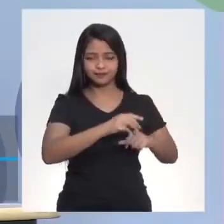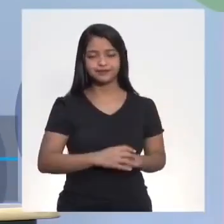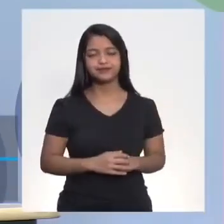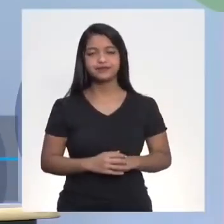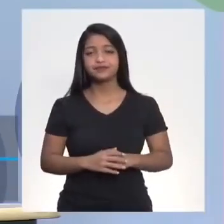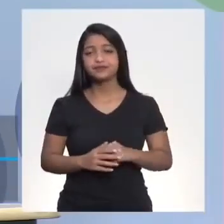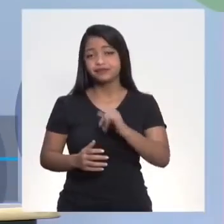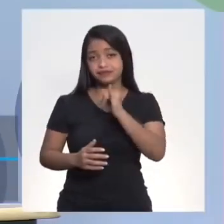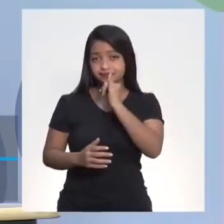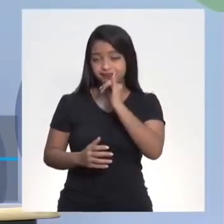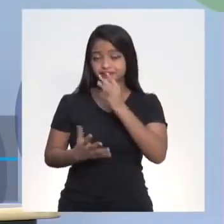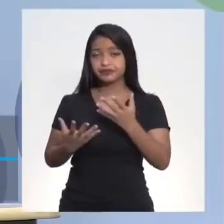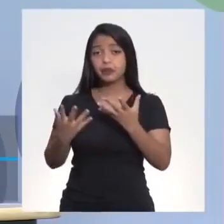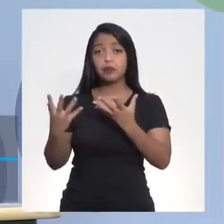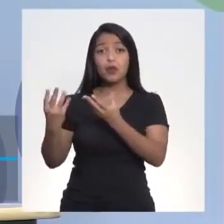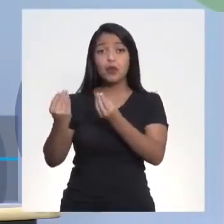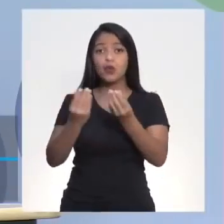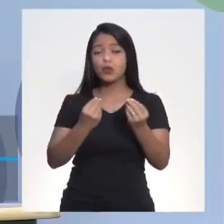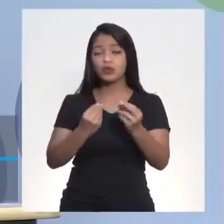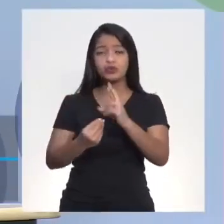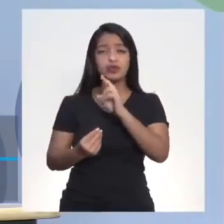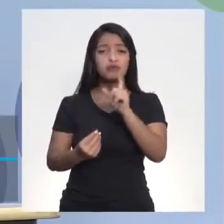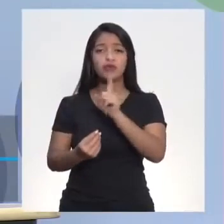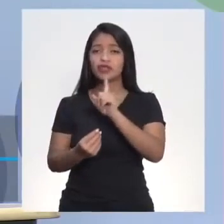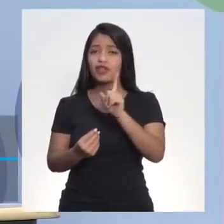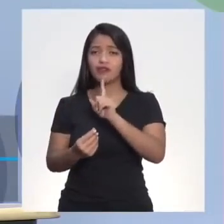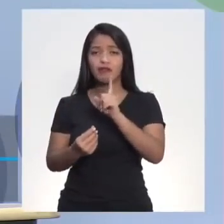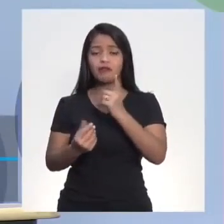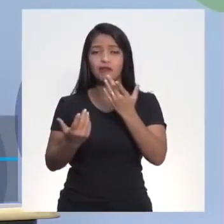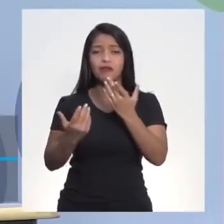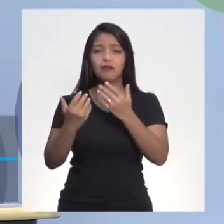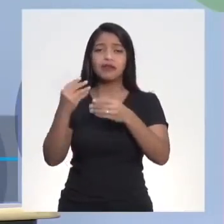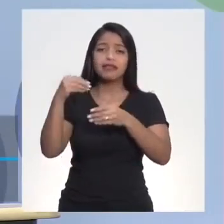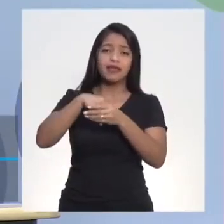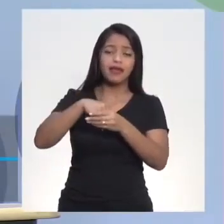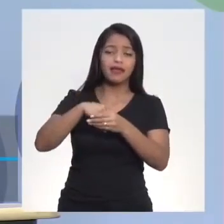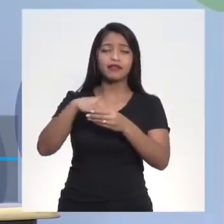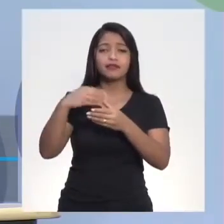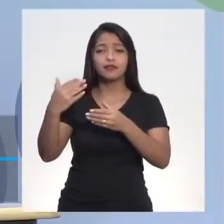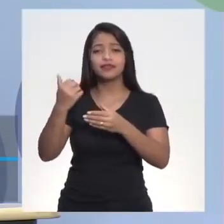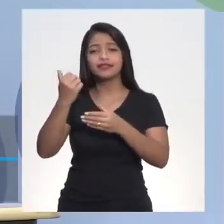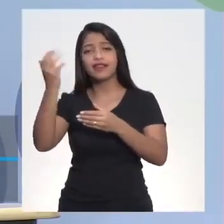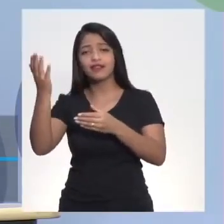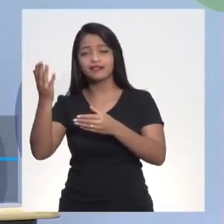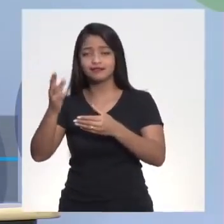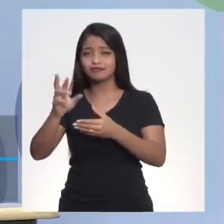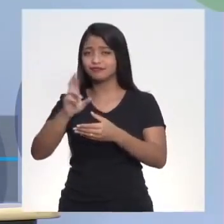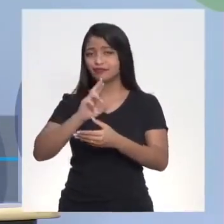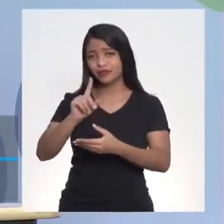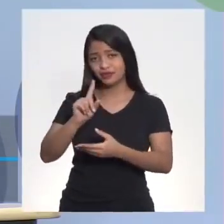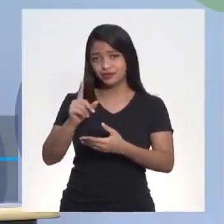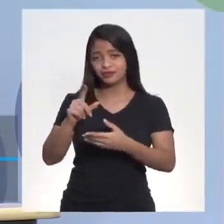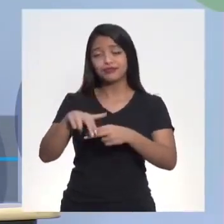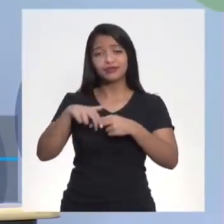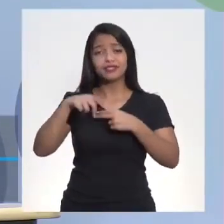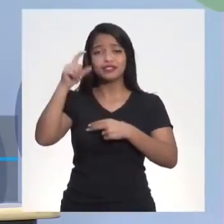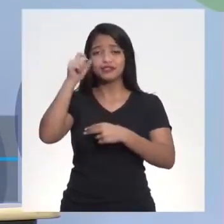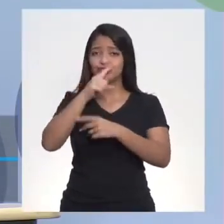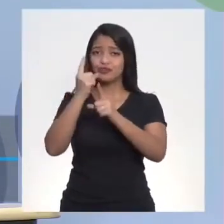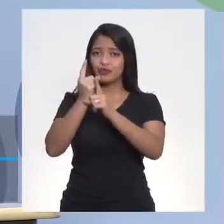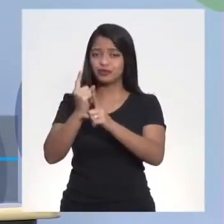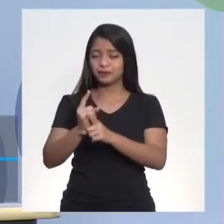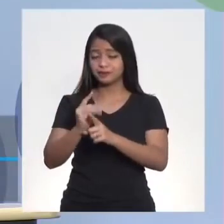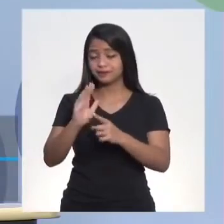nem colocaram se é interno ou se é externo, né? Então fica difícil, por exemplo, de identificar.